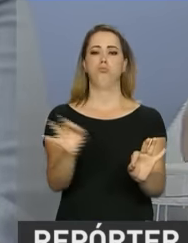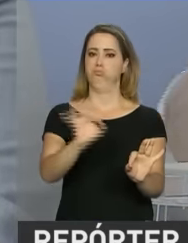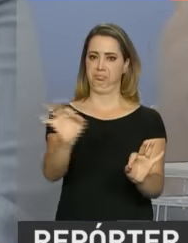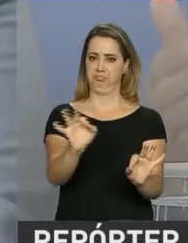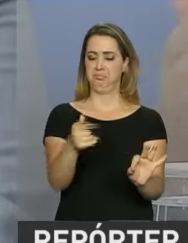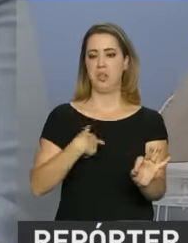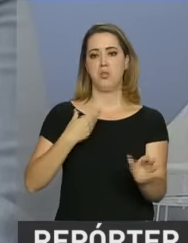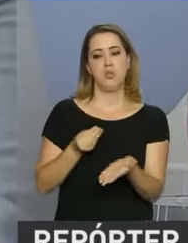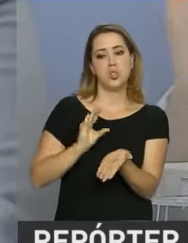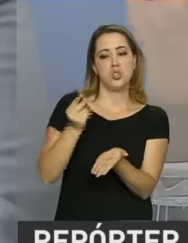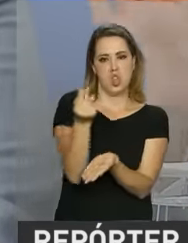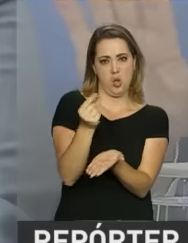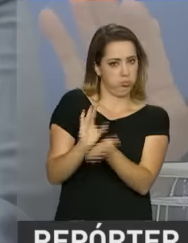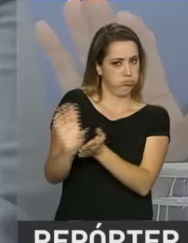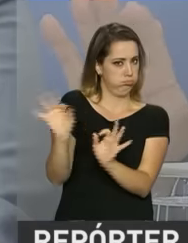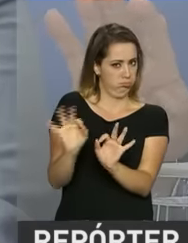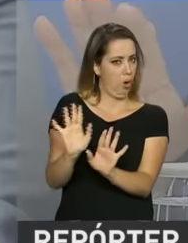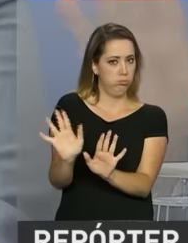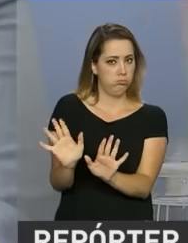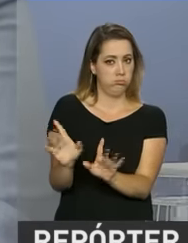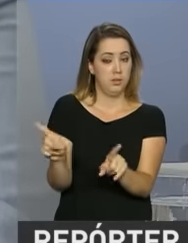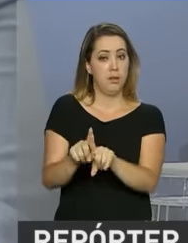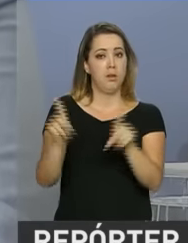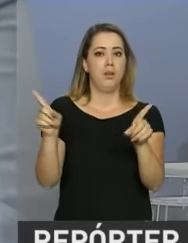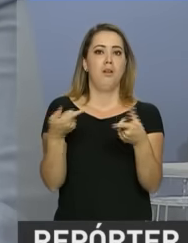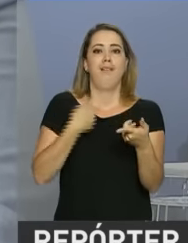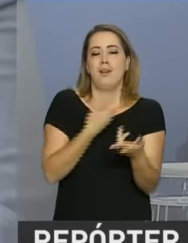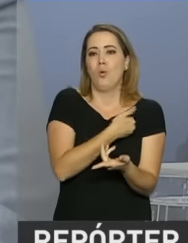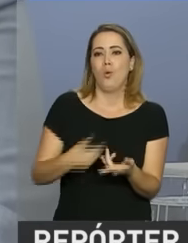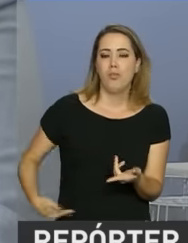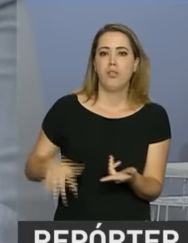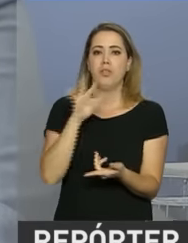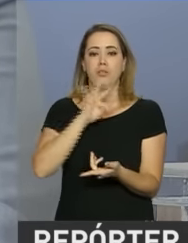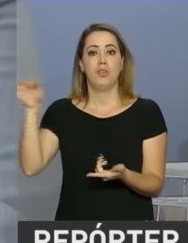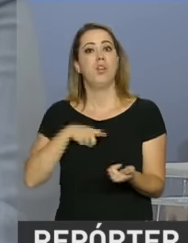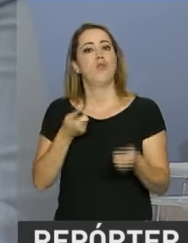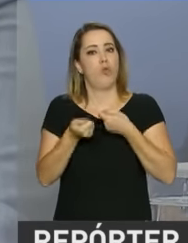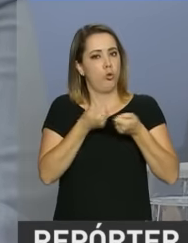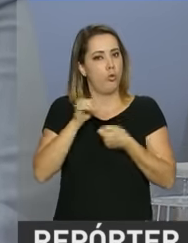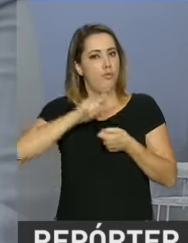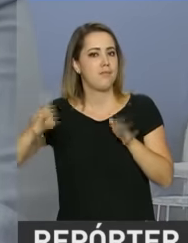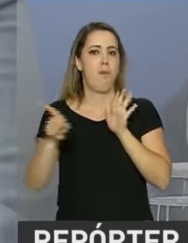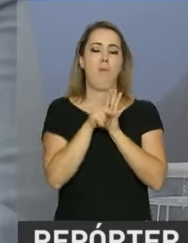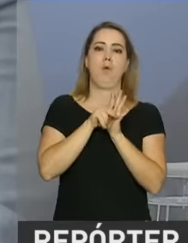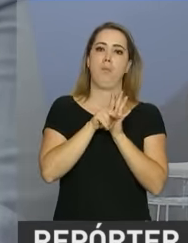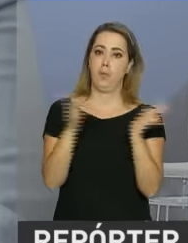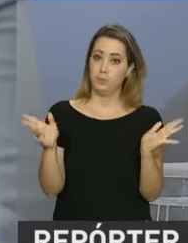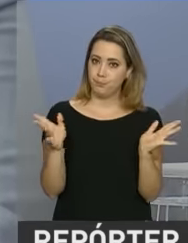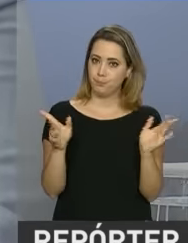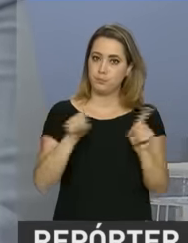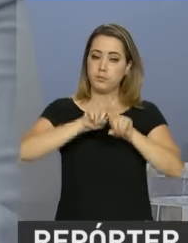vai prejudicar o seu ajuste fiscal para endereçar a questão fiscal dos Estados terceiro o